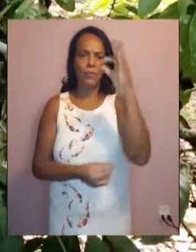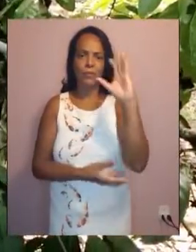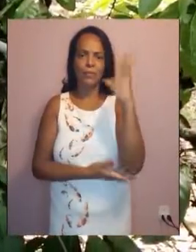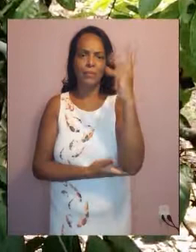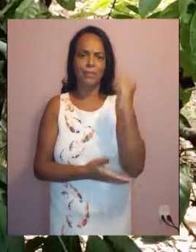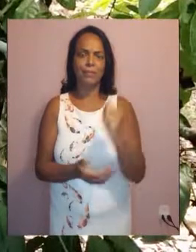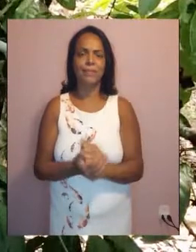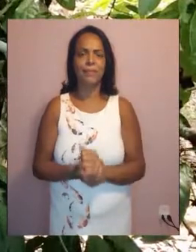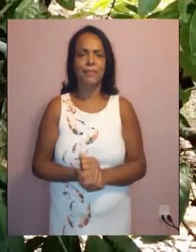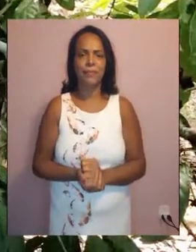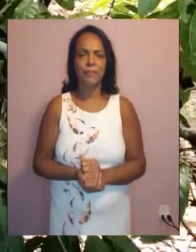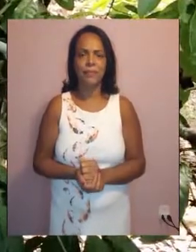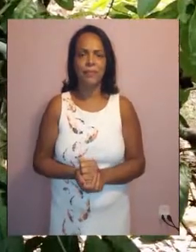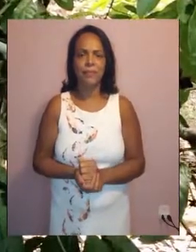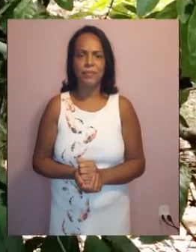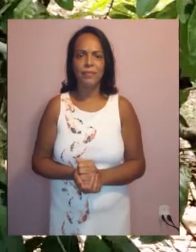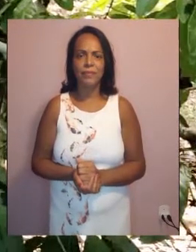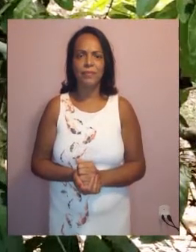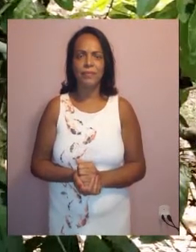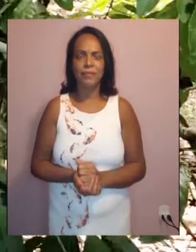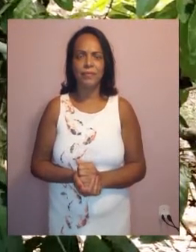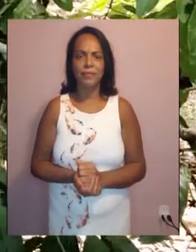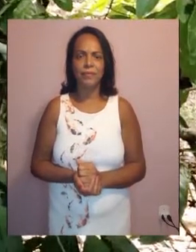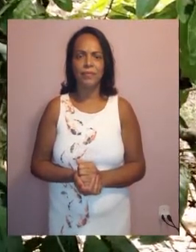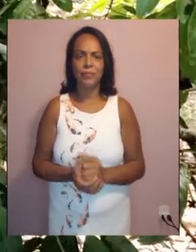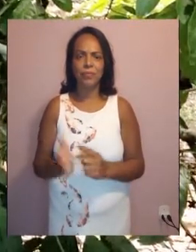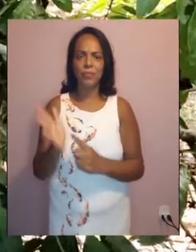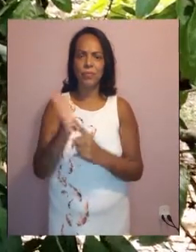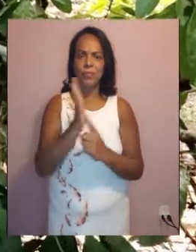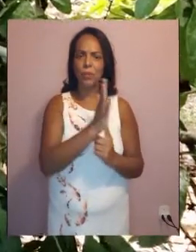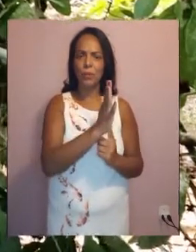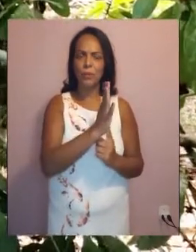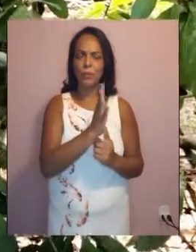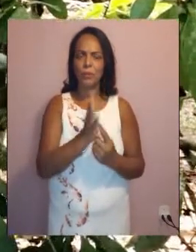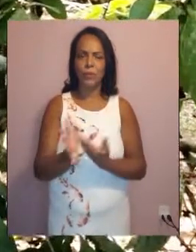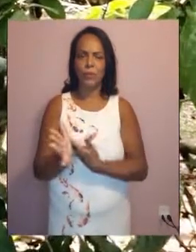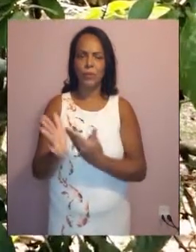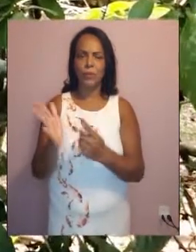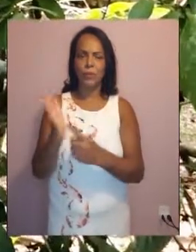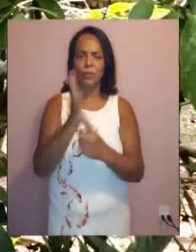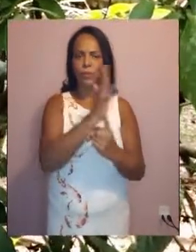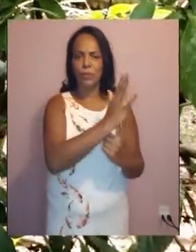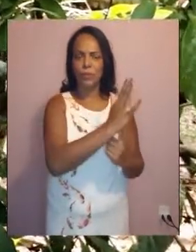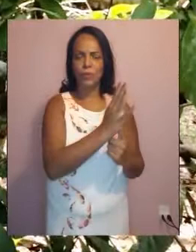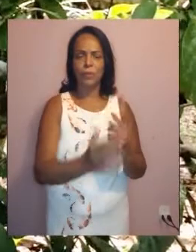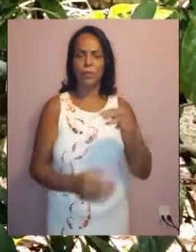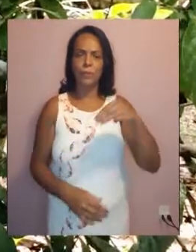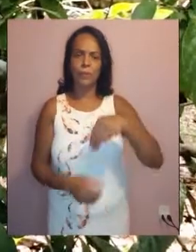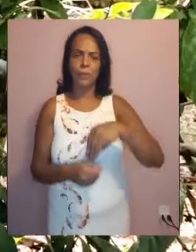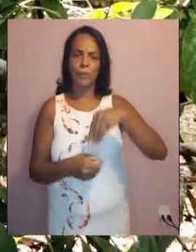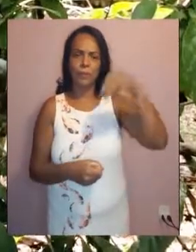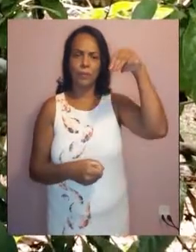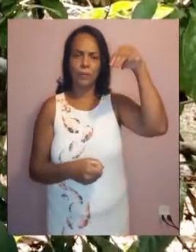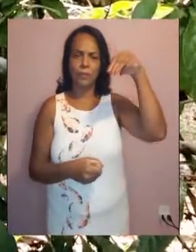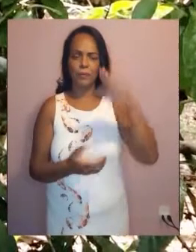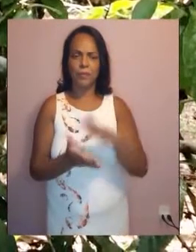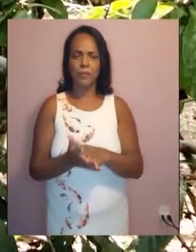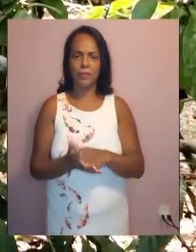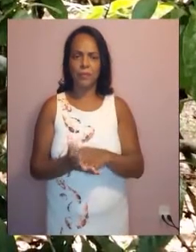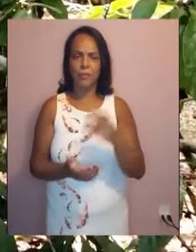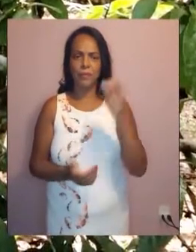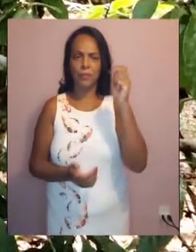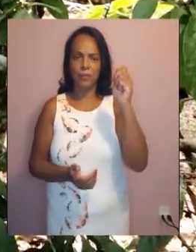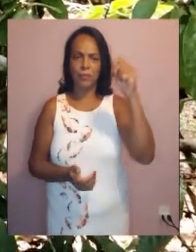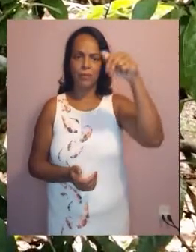e disse que partia, e disse que ia partir, mas voltaria. Nos